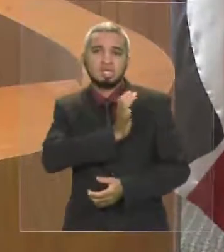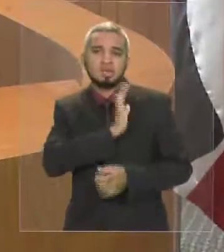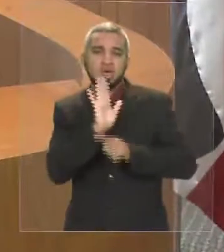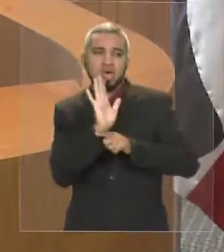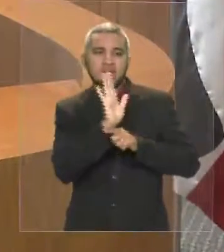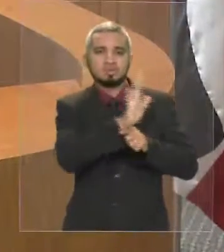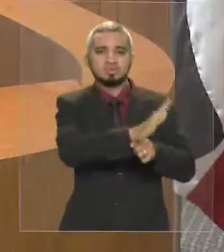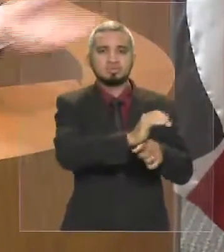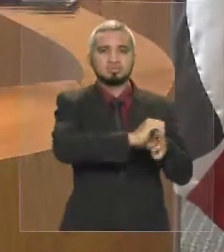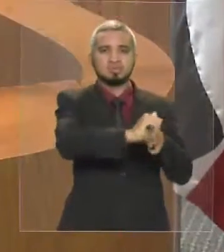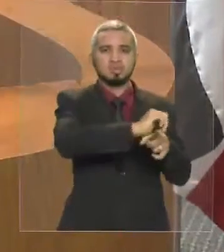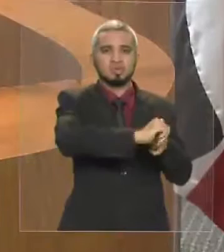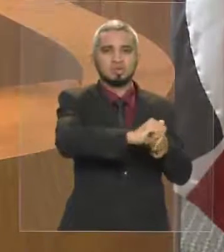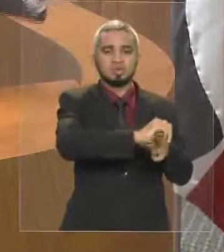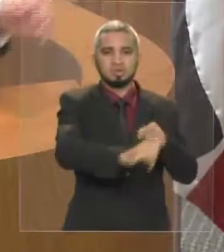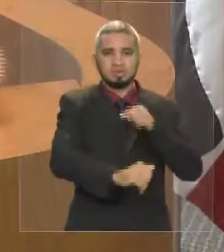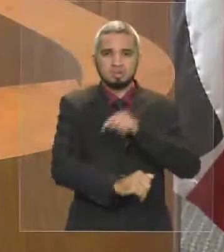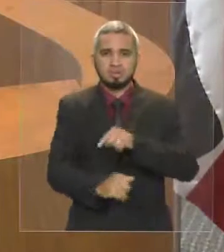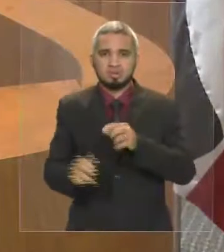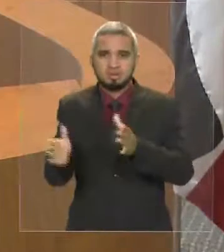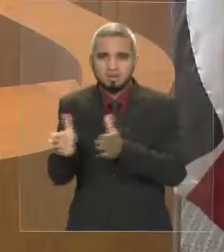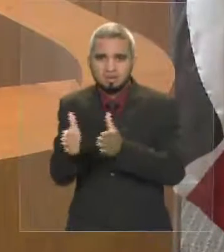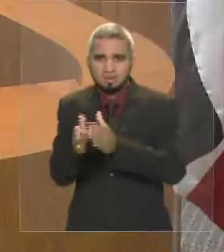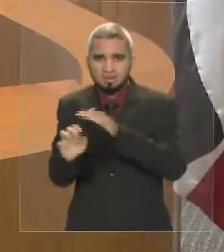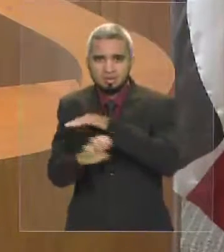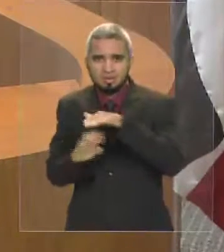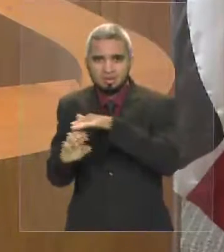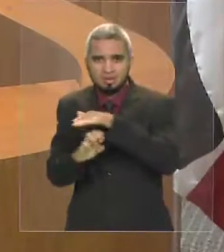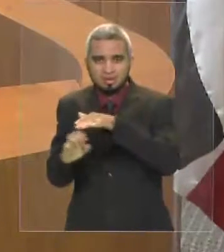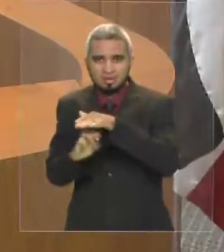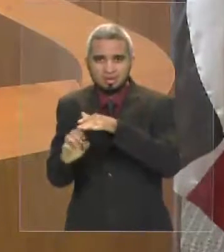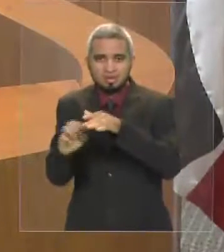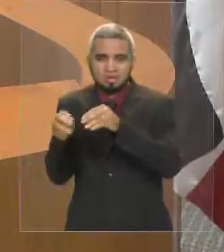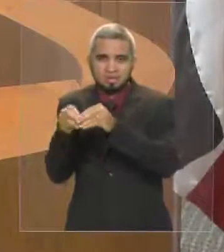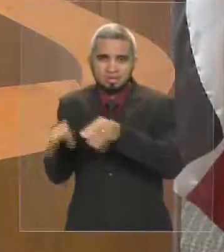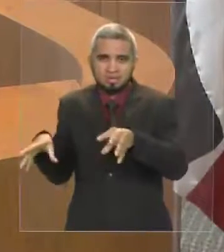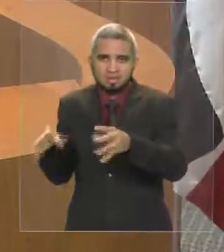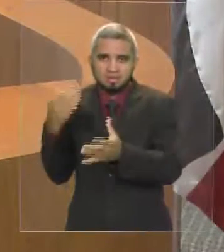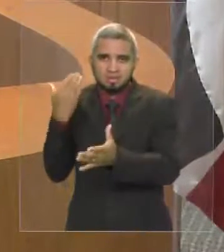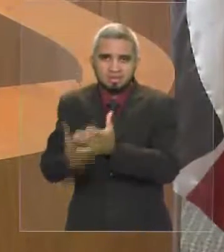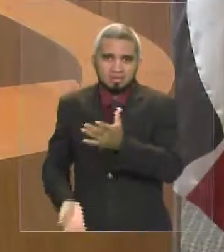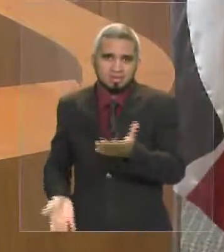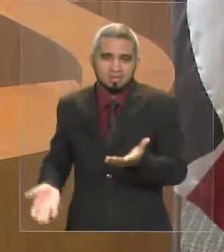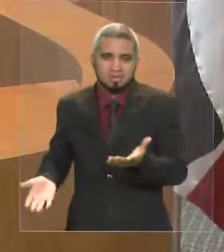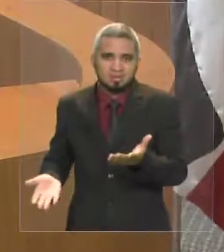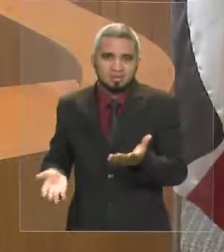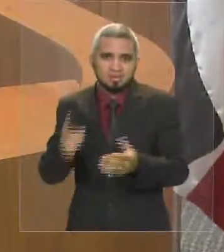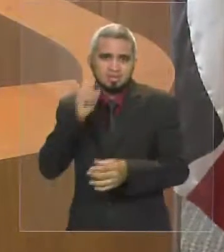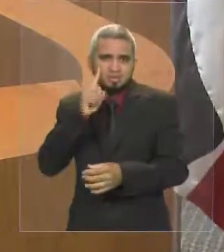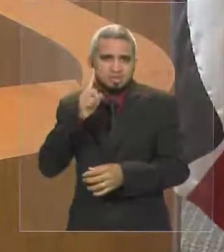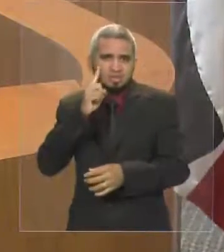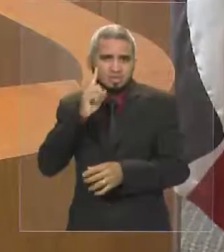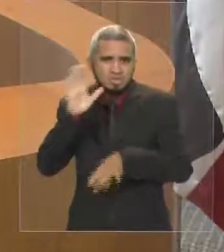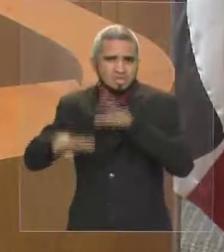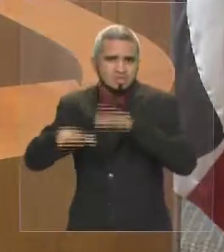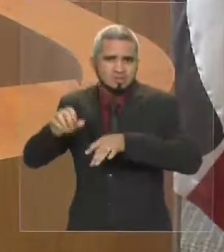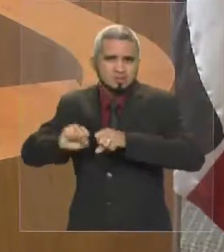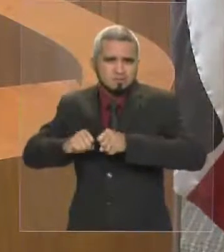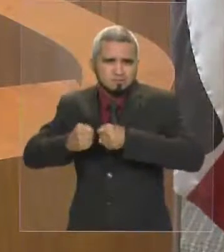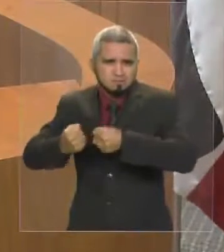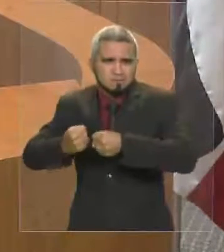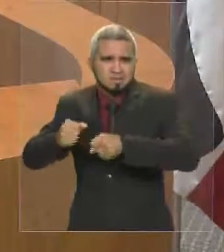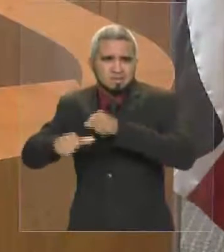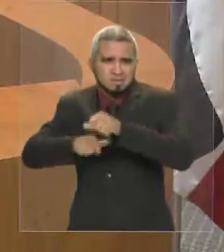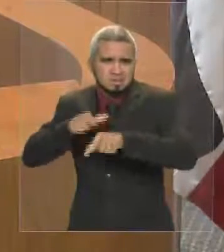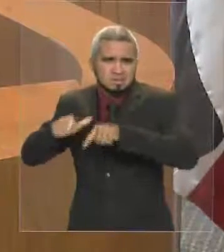da lei. E aos comerciantes atacadistas que estão todo dia trabalhando para não fechar a porta, o rigor